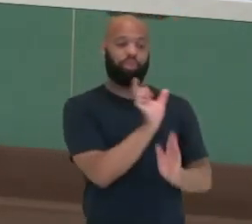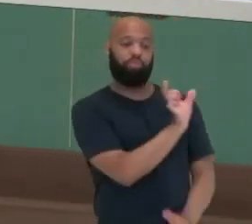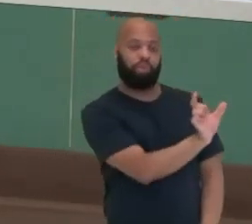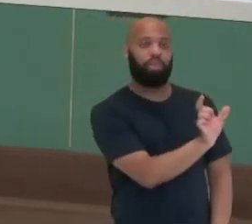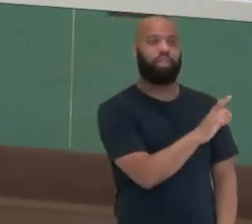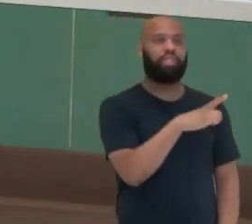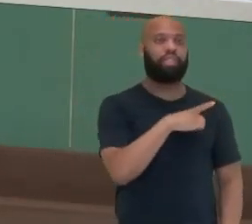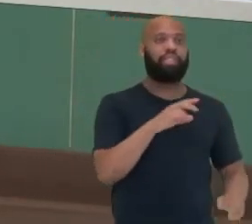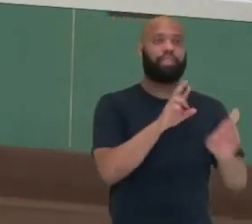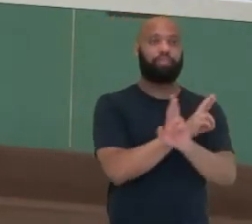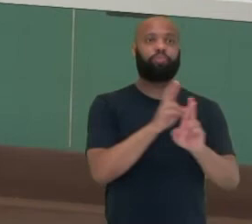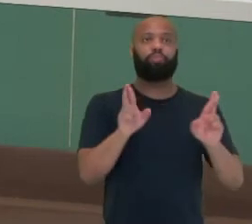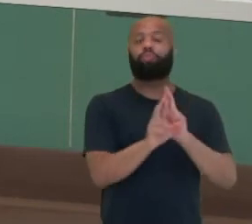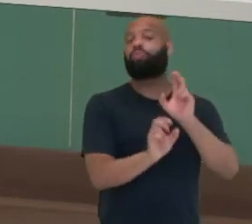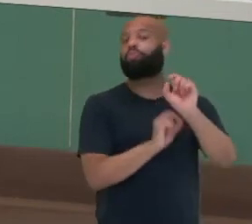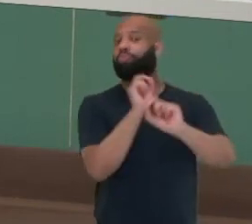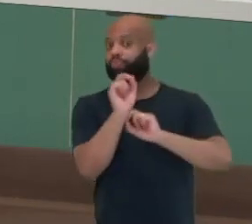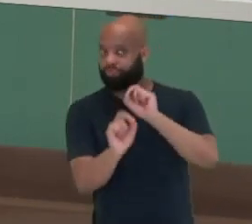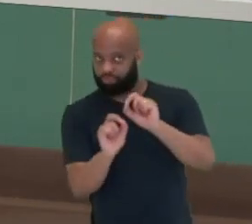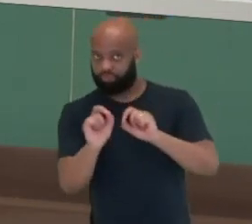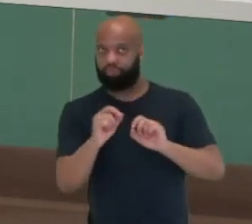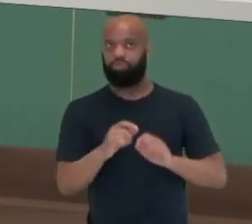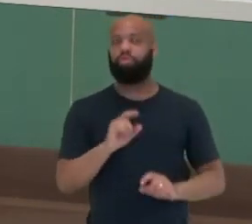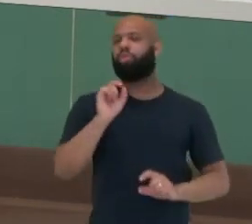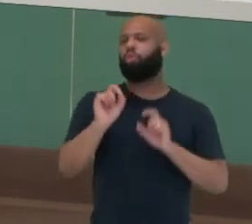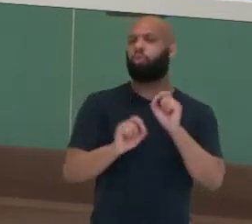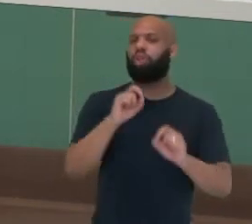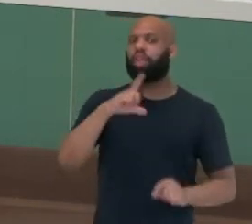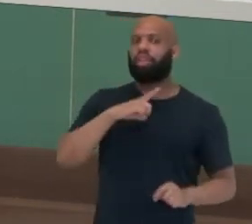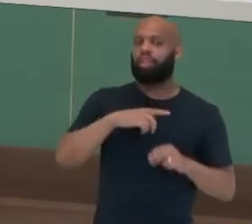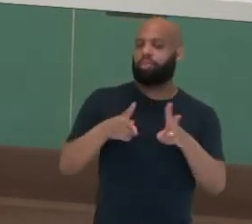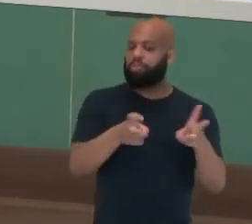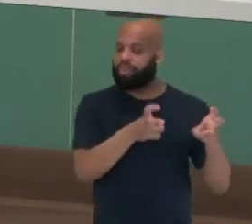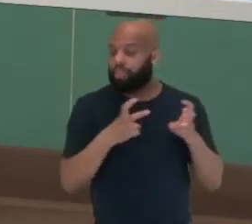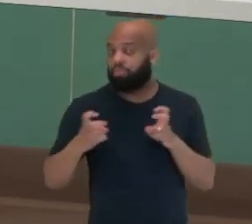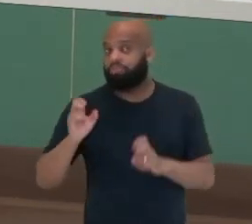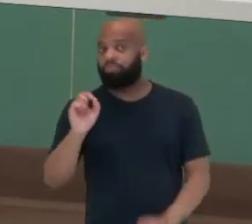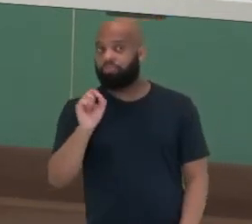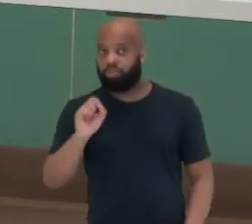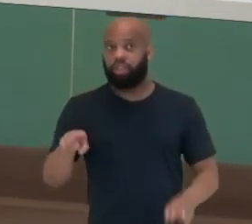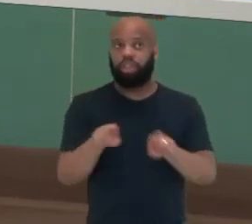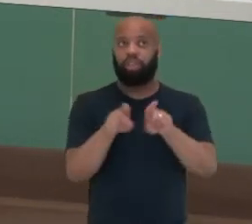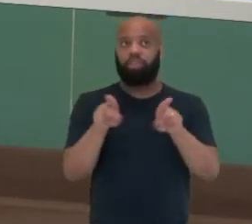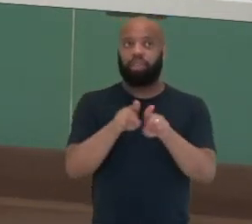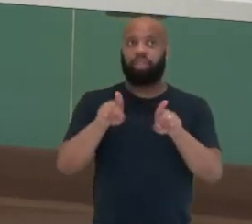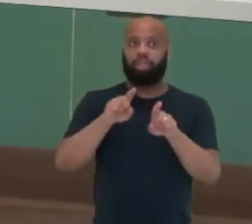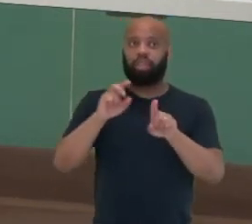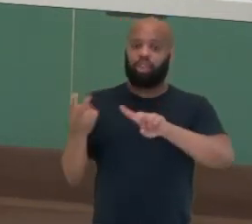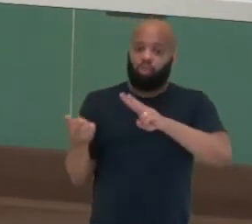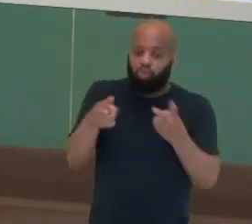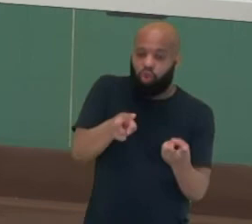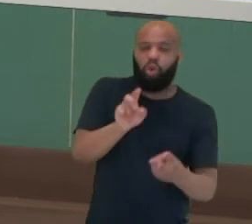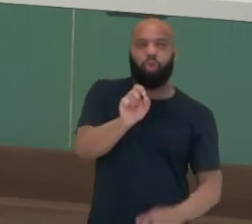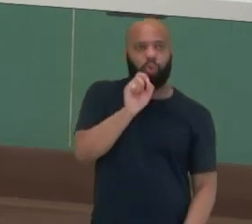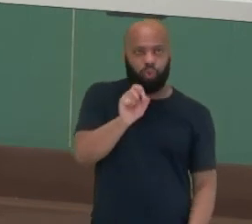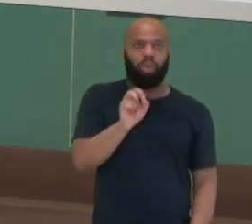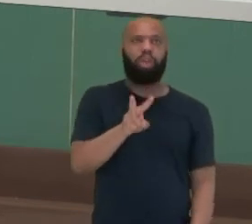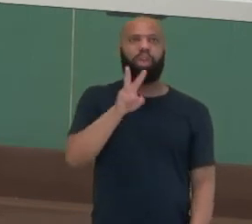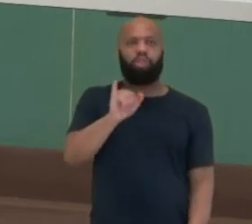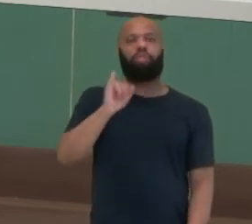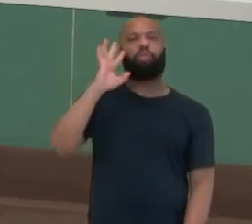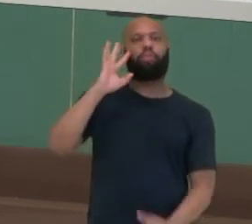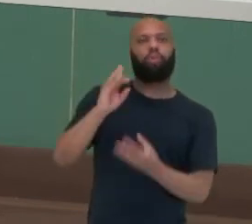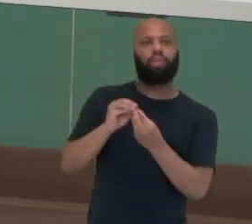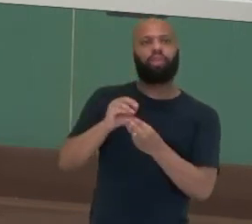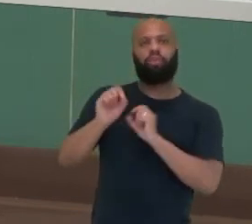está associado ao que recebe os estímulos e o transforma em, que são